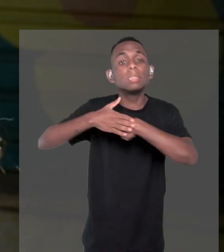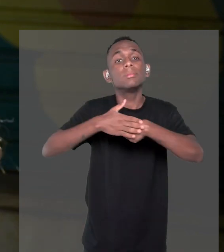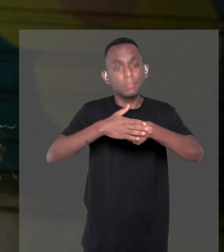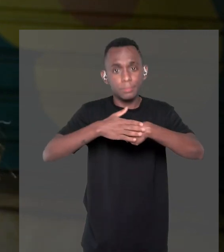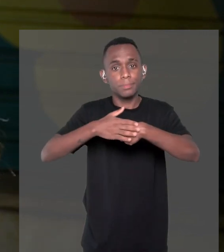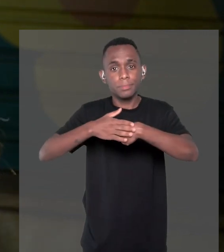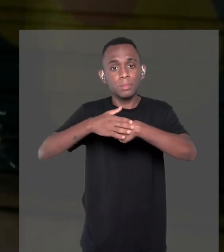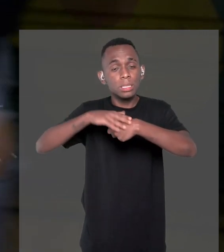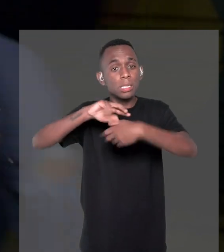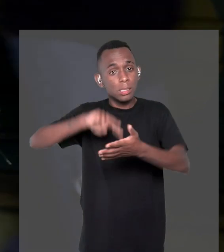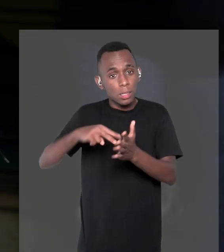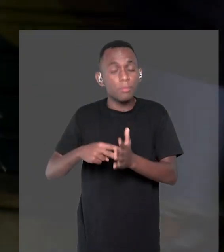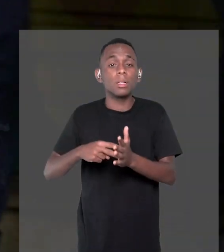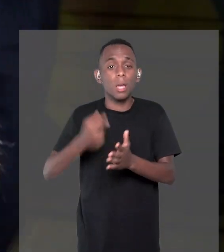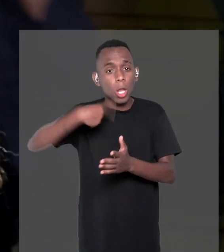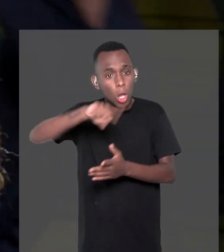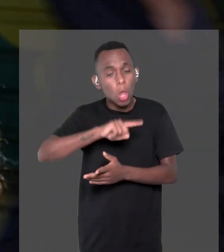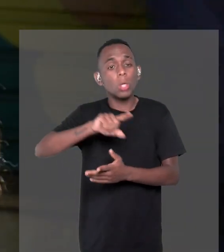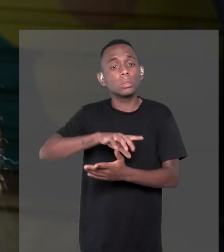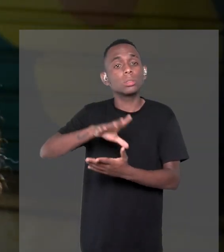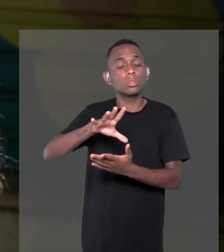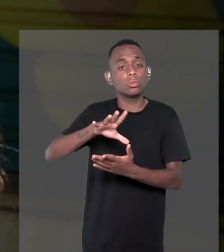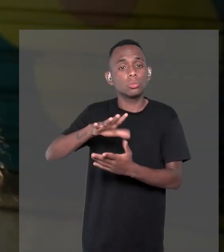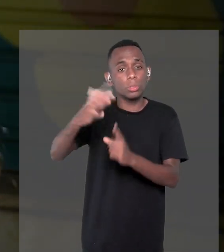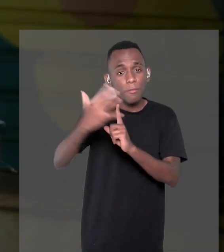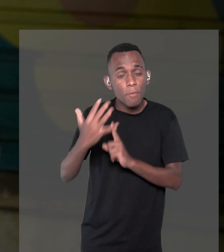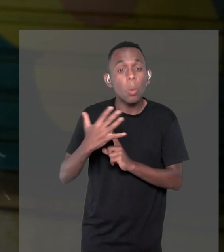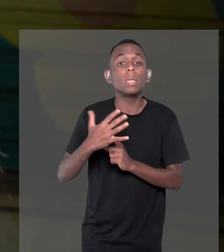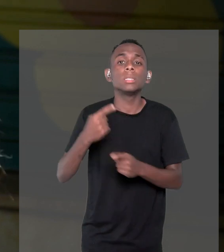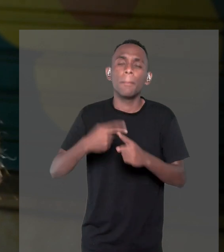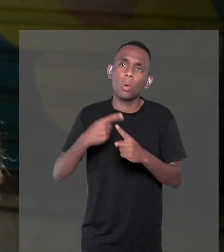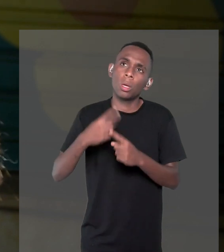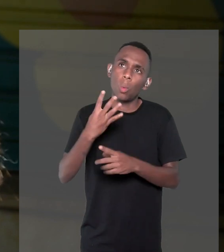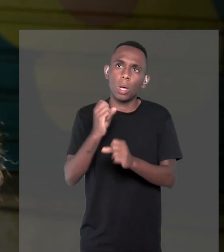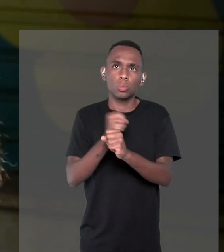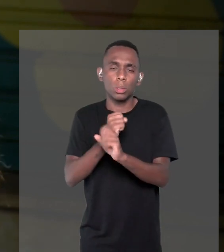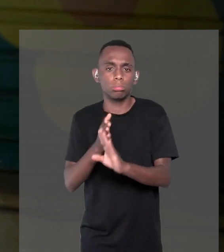questionando coisas com uma consciência ampliada. E é isso.